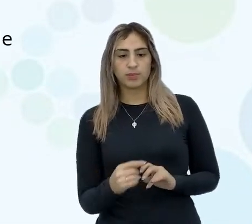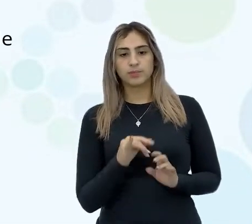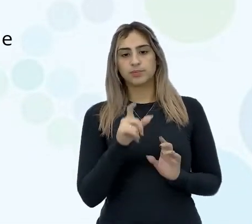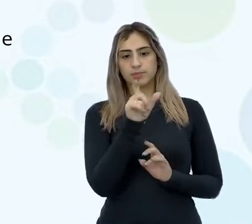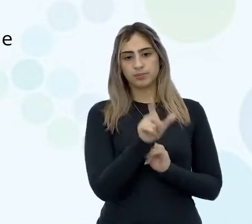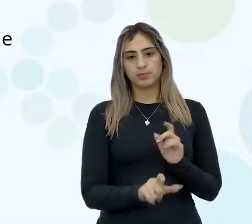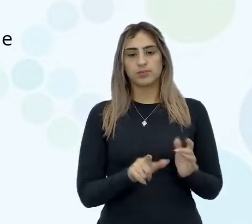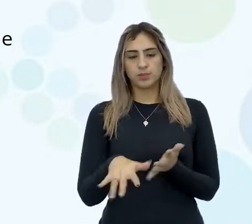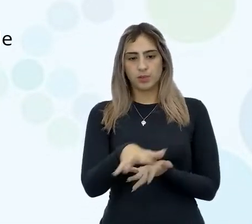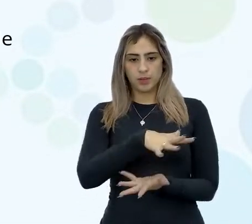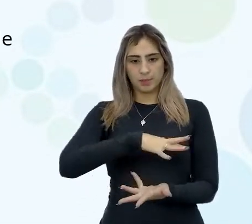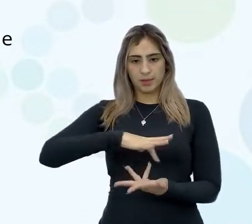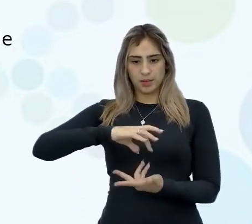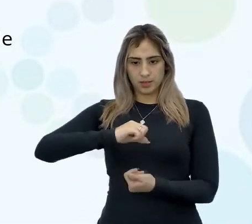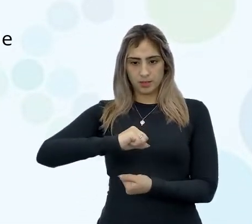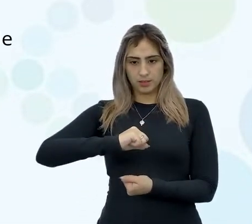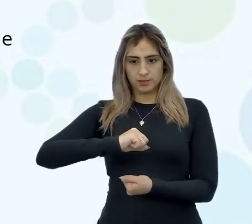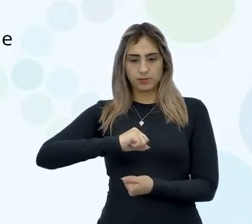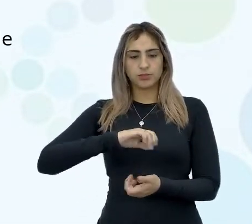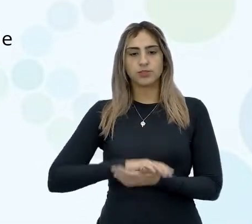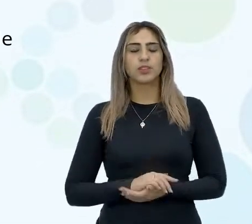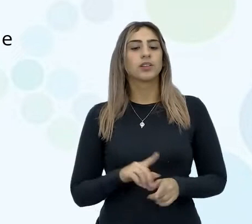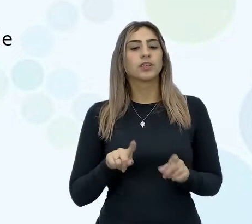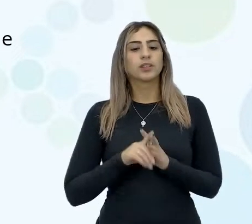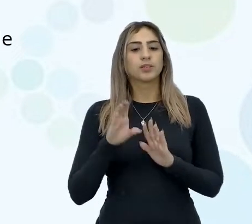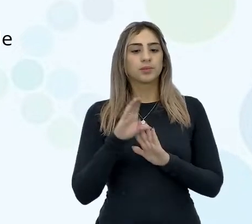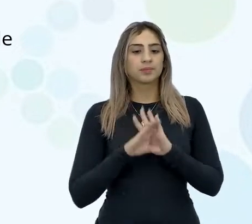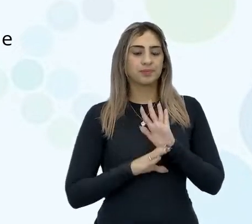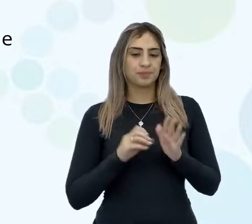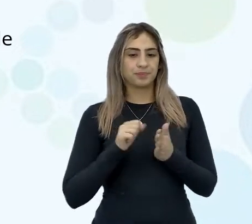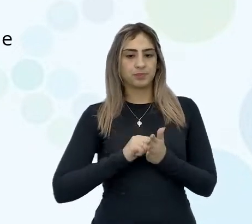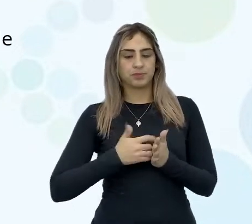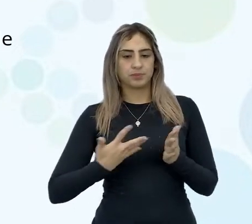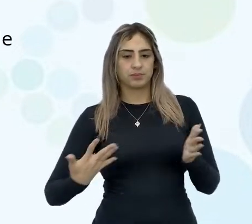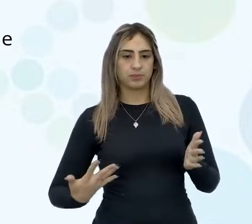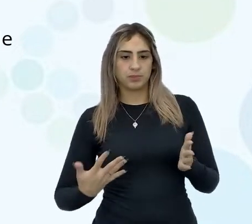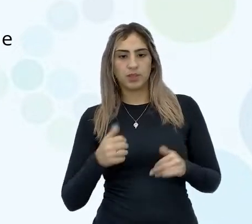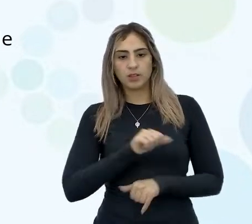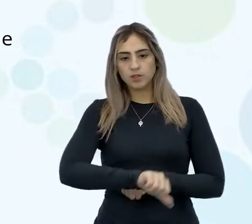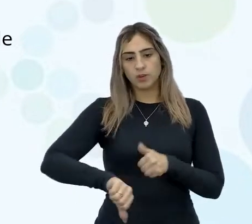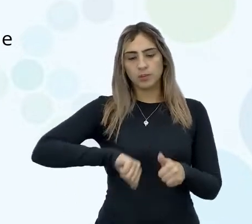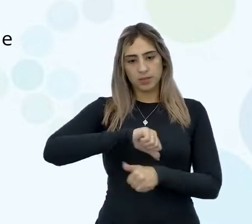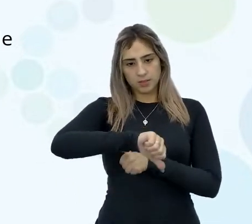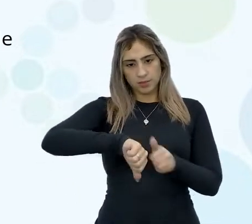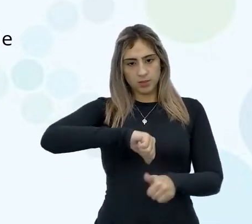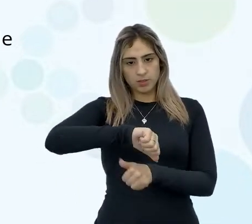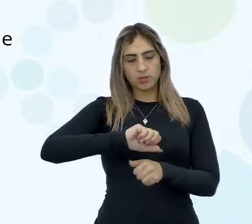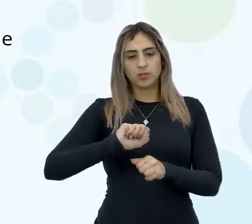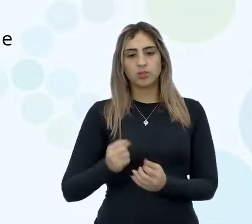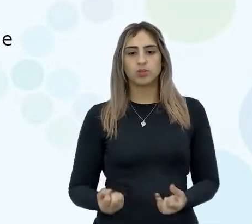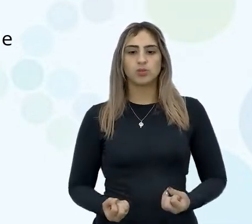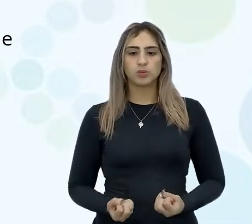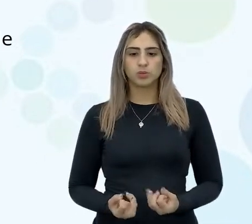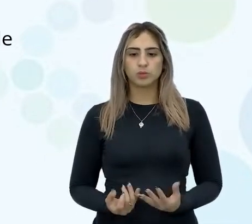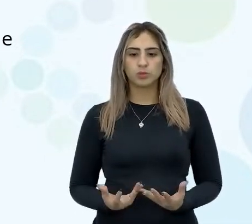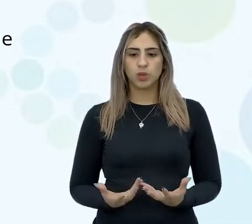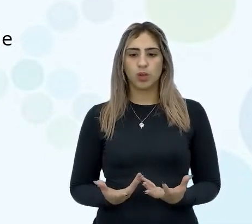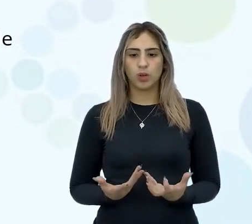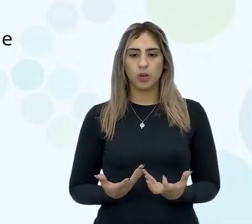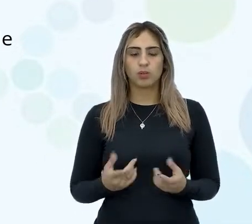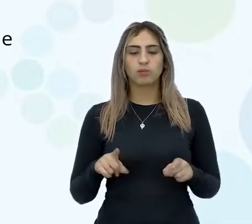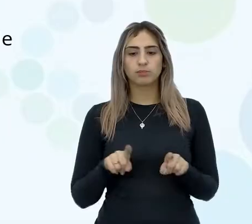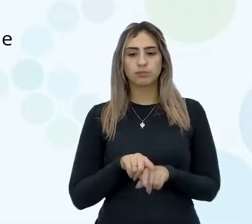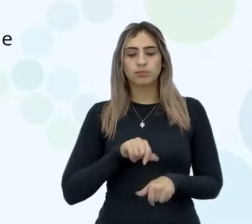o ambiente, componente curricular transformações do solo, beleza? Então nós estamos aí trazendo